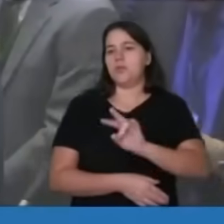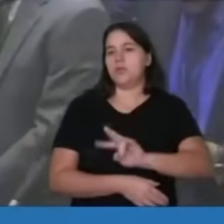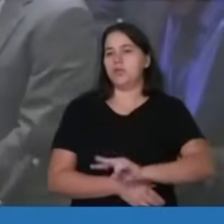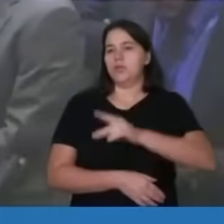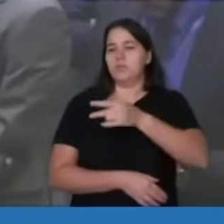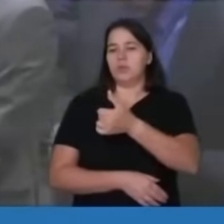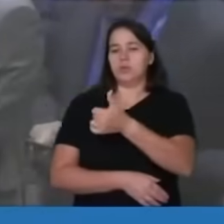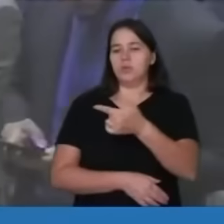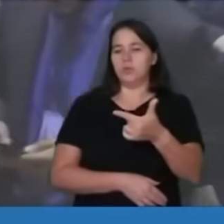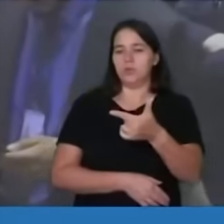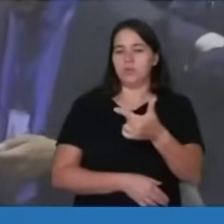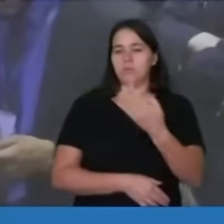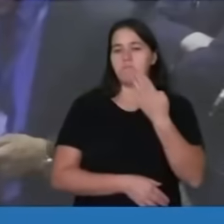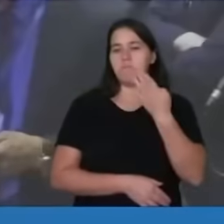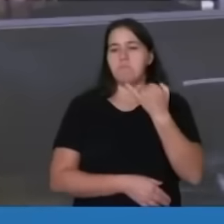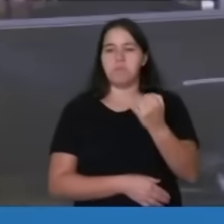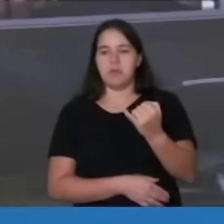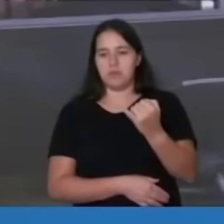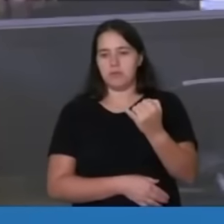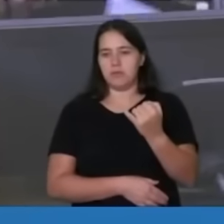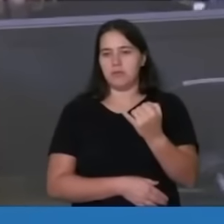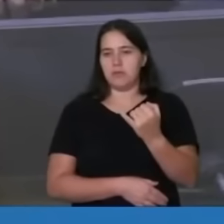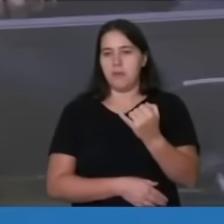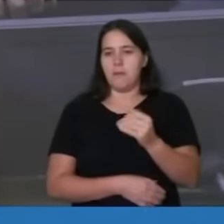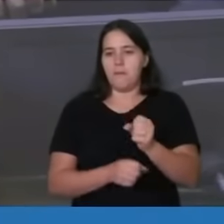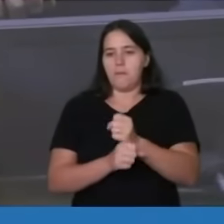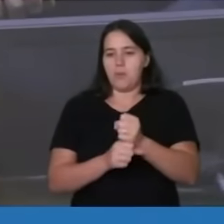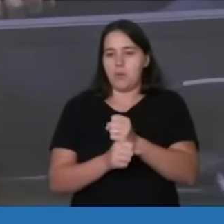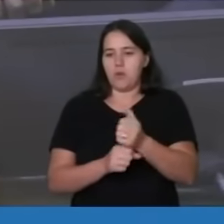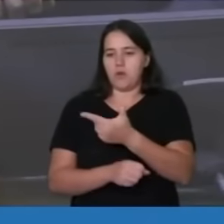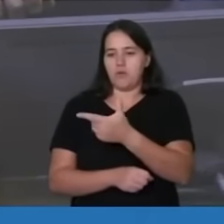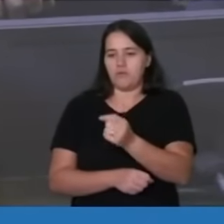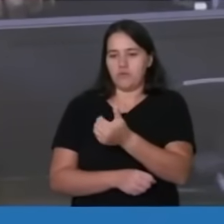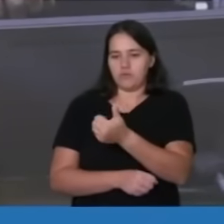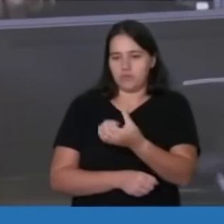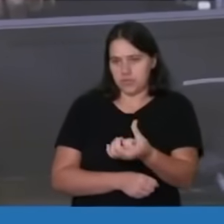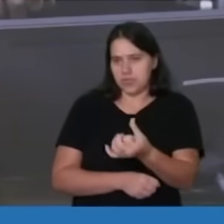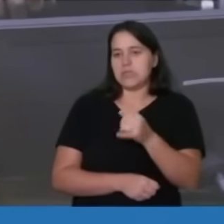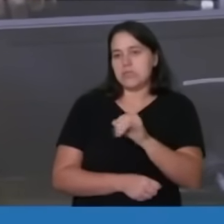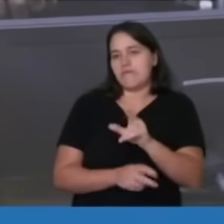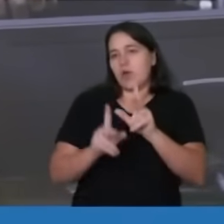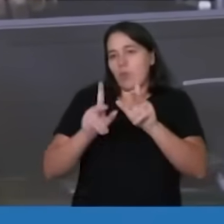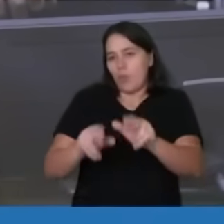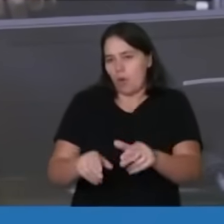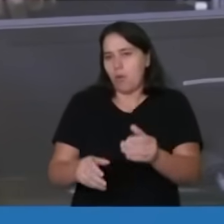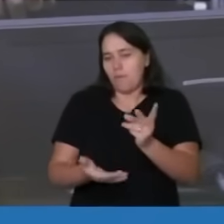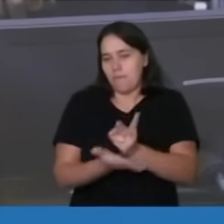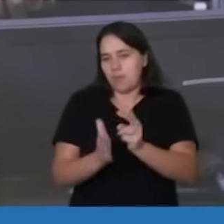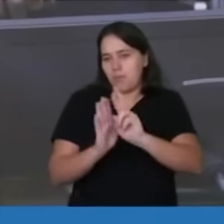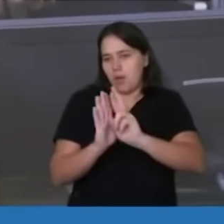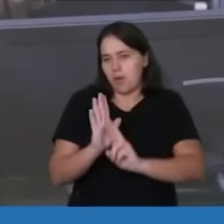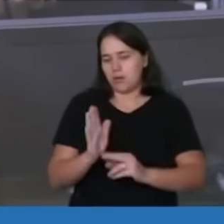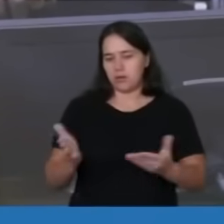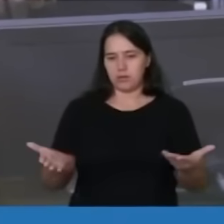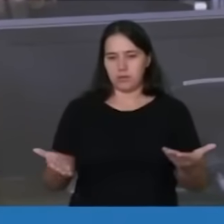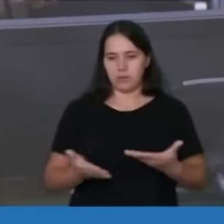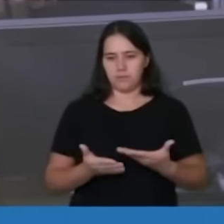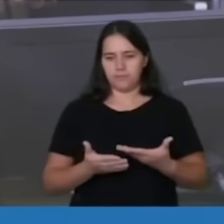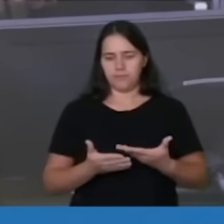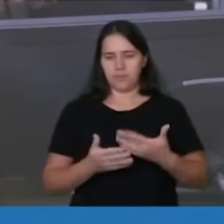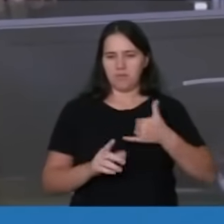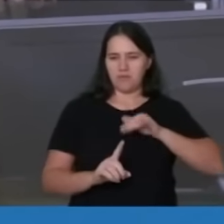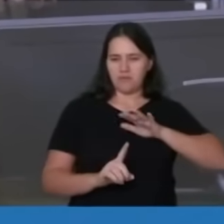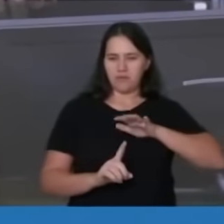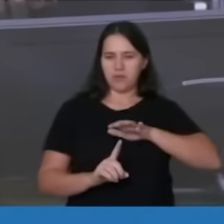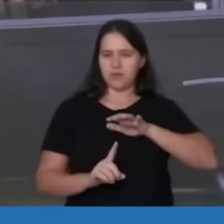12 bilhões de reais de fundo eleitoral para 2026, se estabelecer a mesma lógica. Então, além de contaminar uma lógica que é